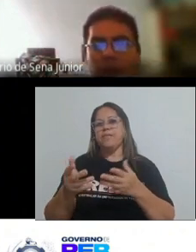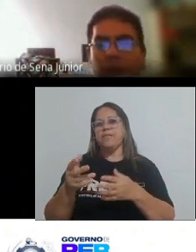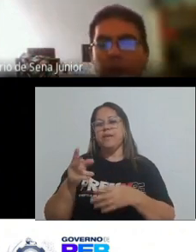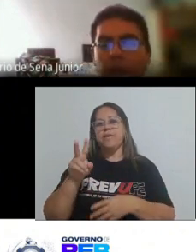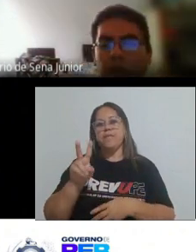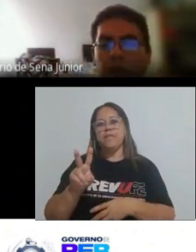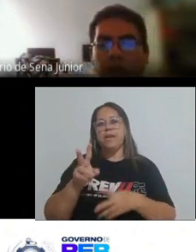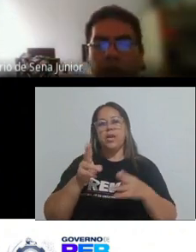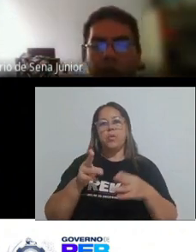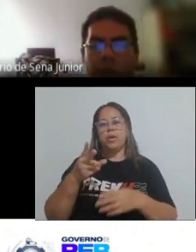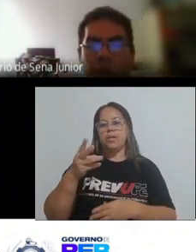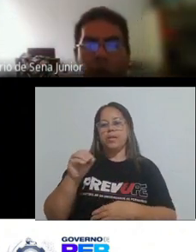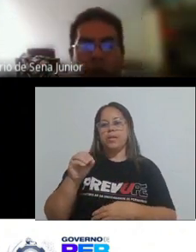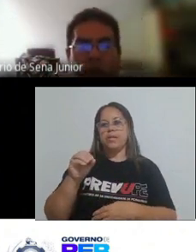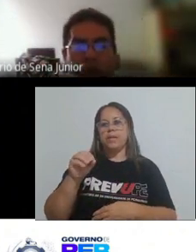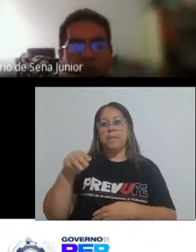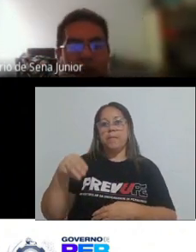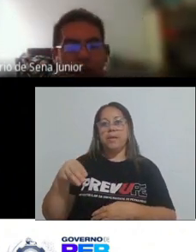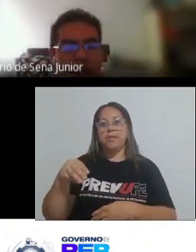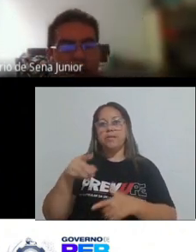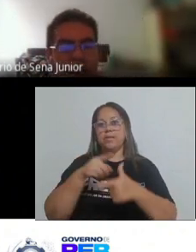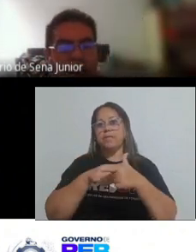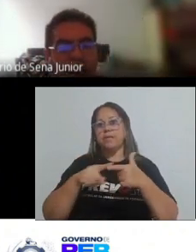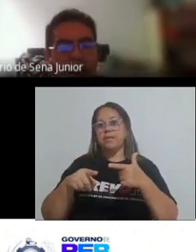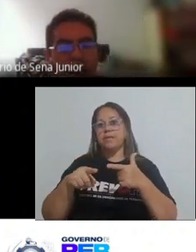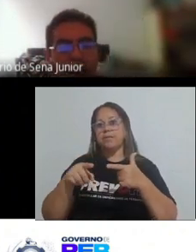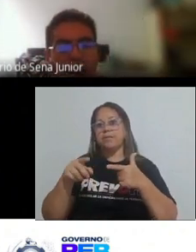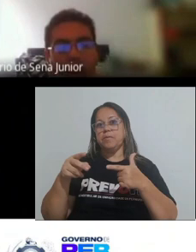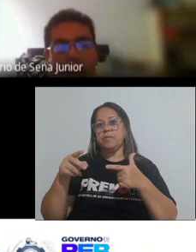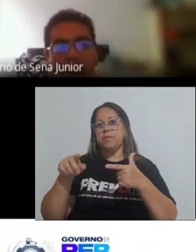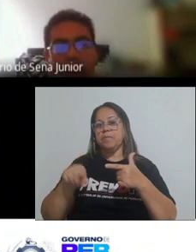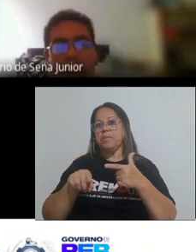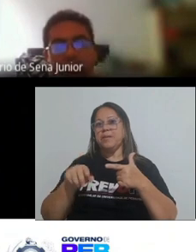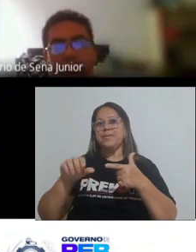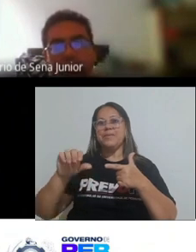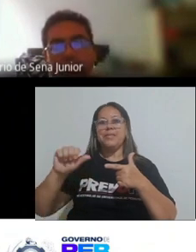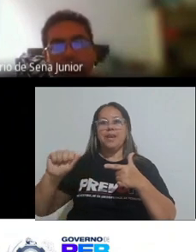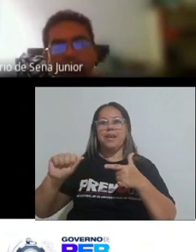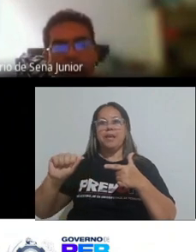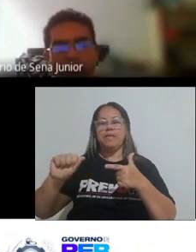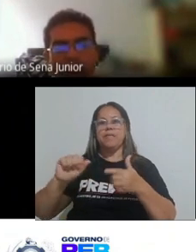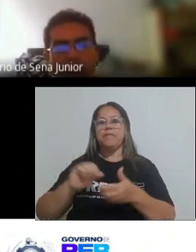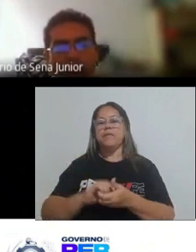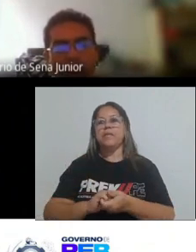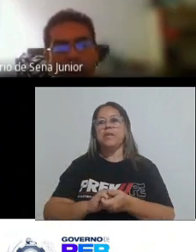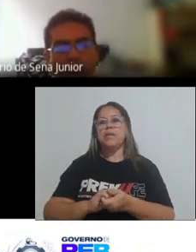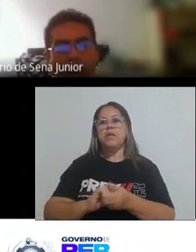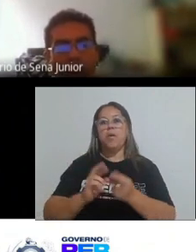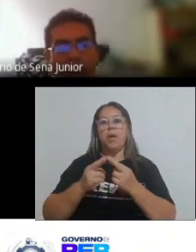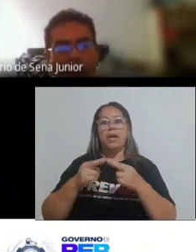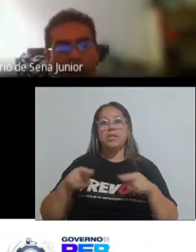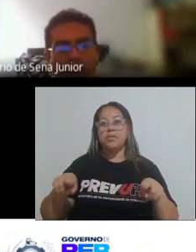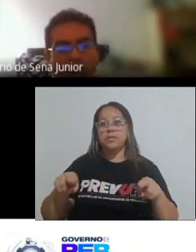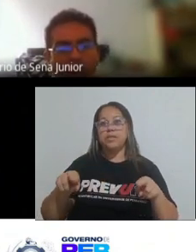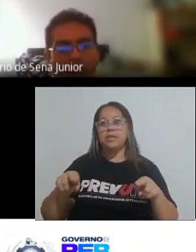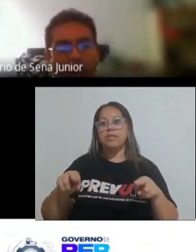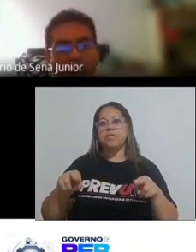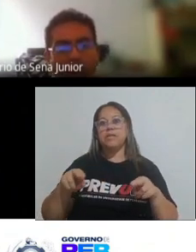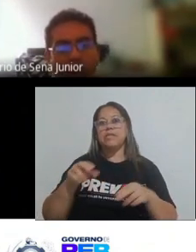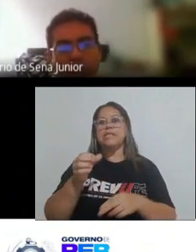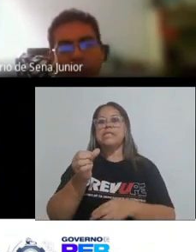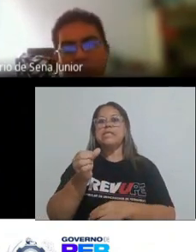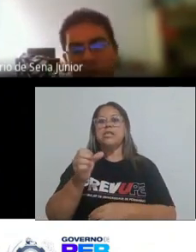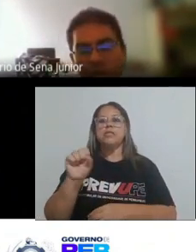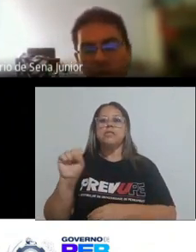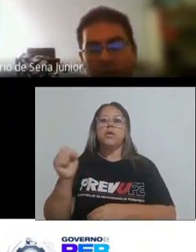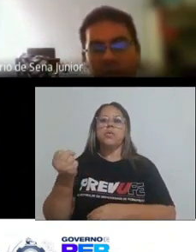igual a 30 metros dividido por menos A dá menos menos 5 e dá o resultado dessa razão vai ser